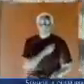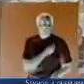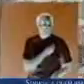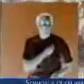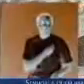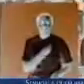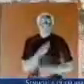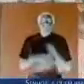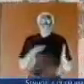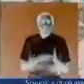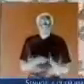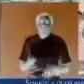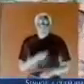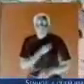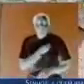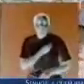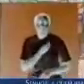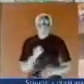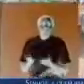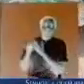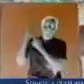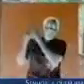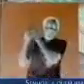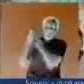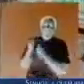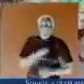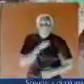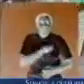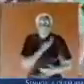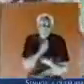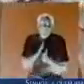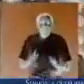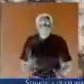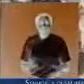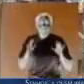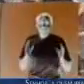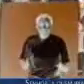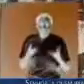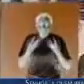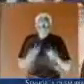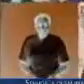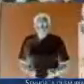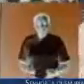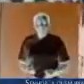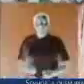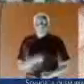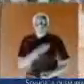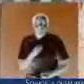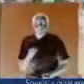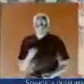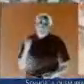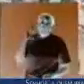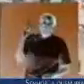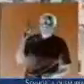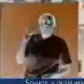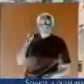filho amado de Deus. Você é filha amada de Deus. Tome posse dessa graça. E isso não vale